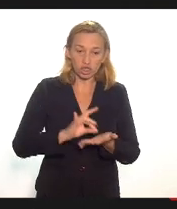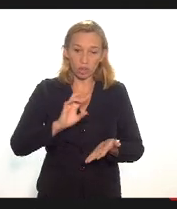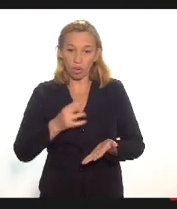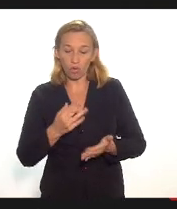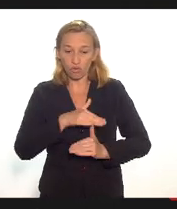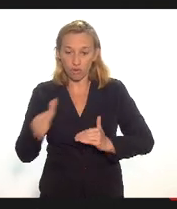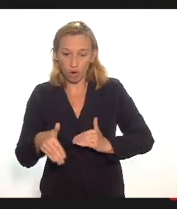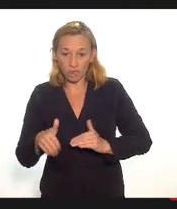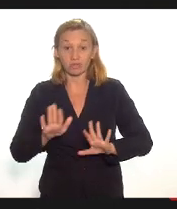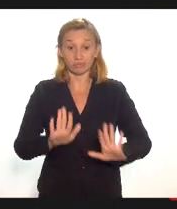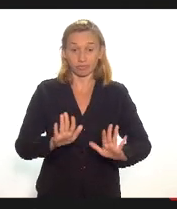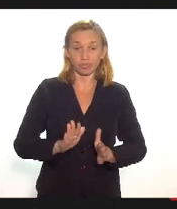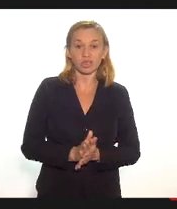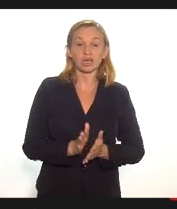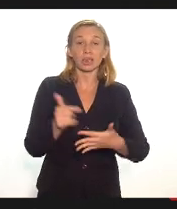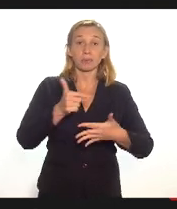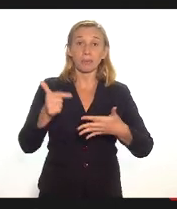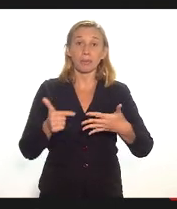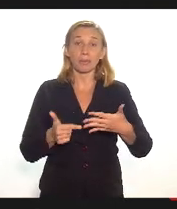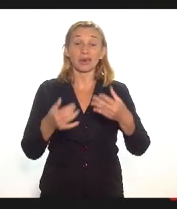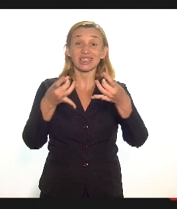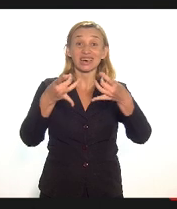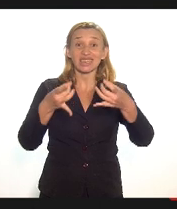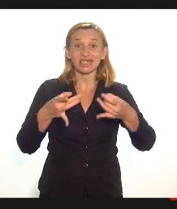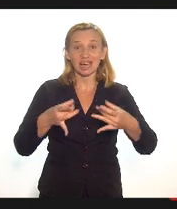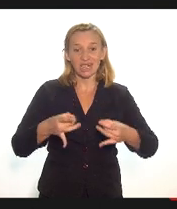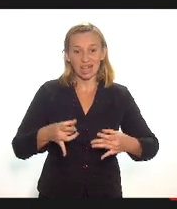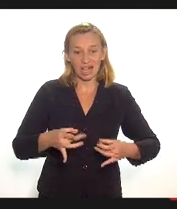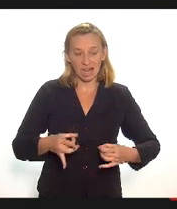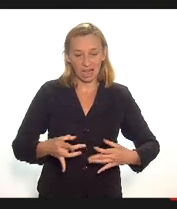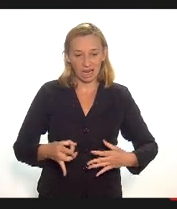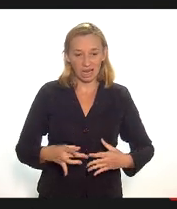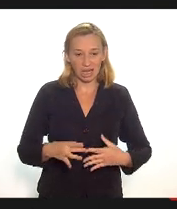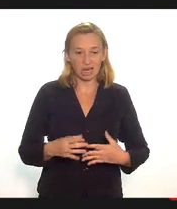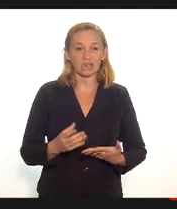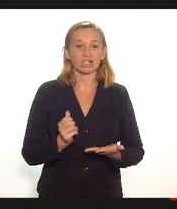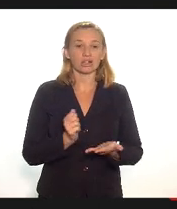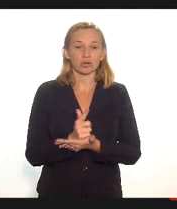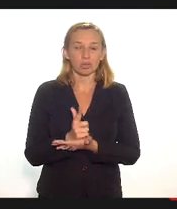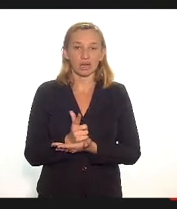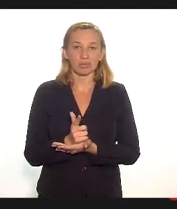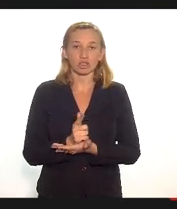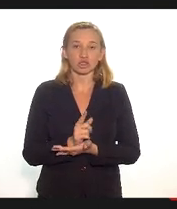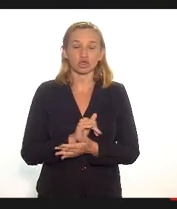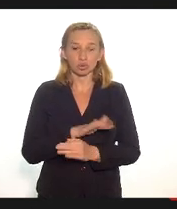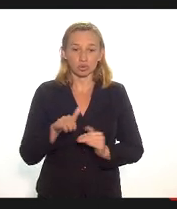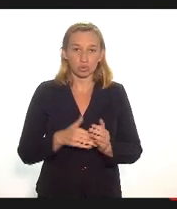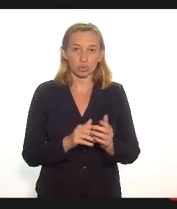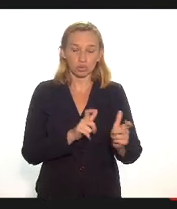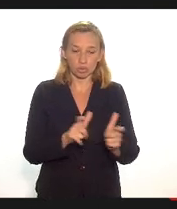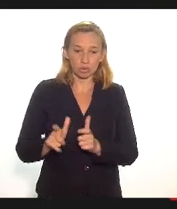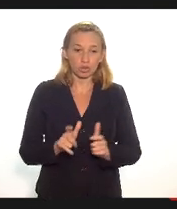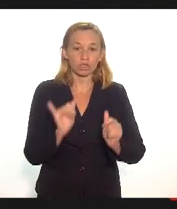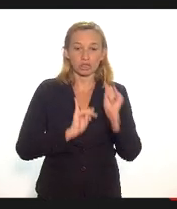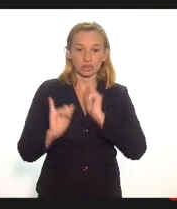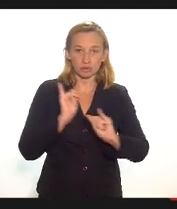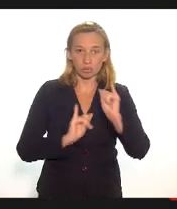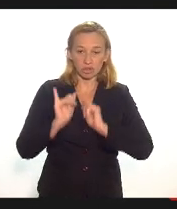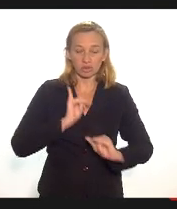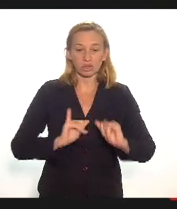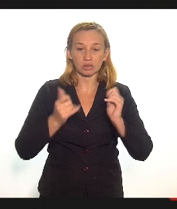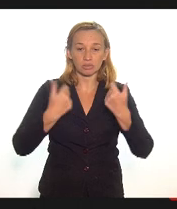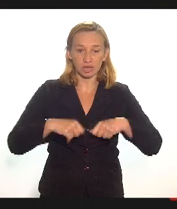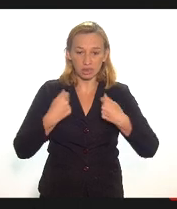Só se é possível calcular isso, se todas essas informações e